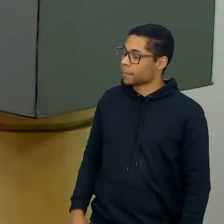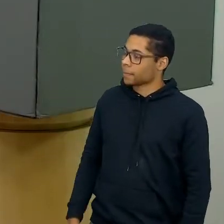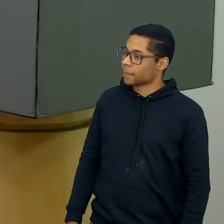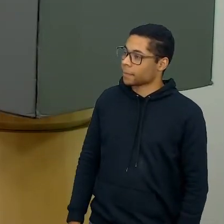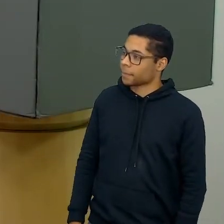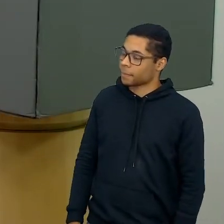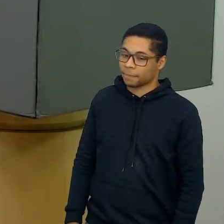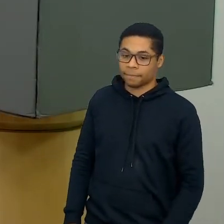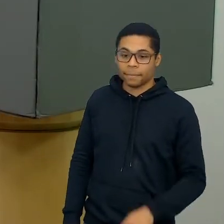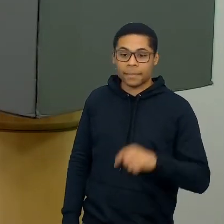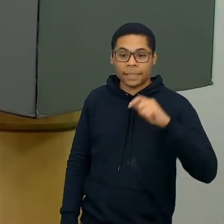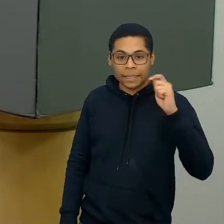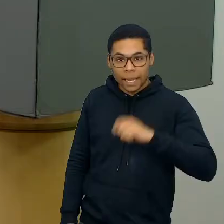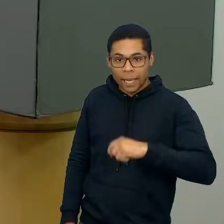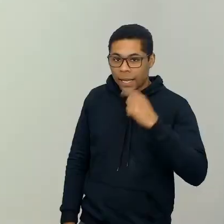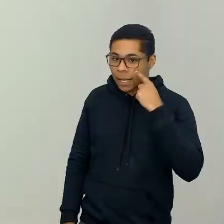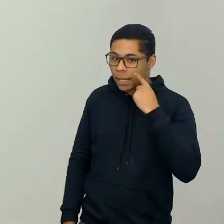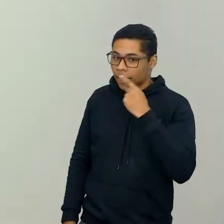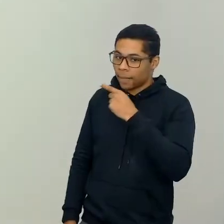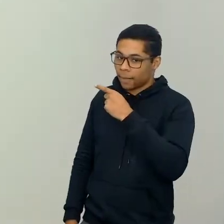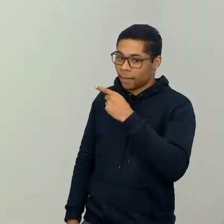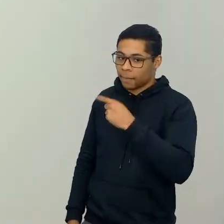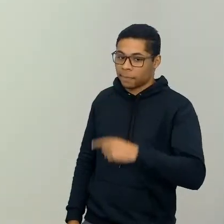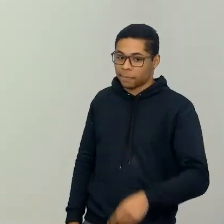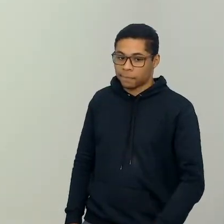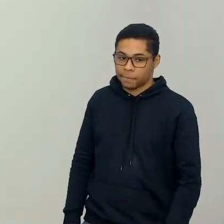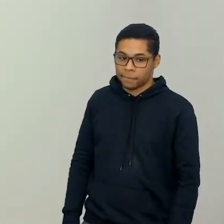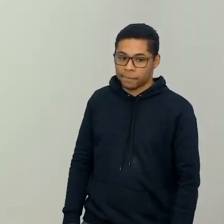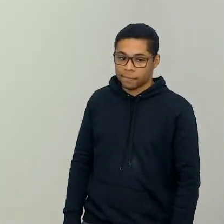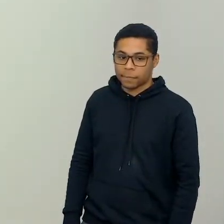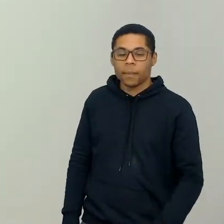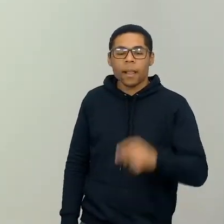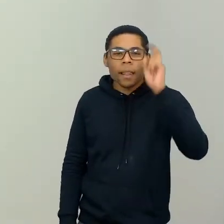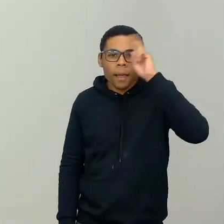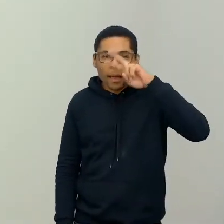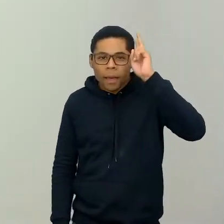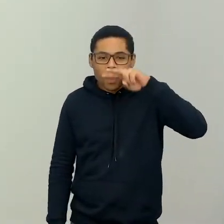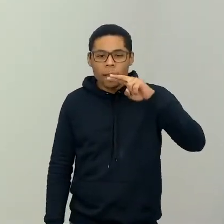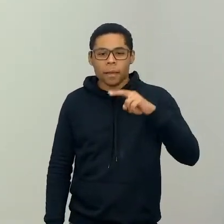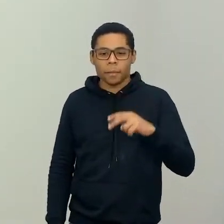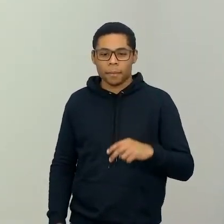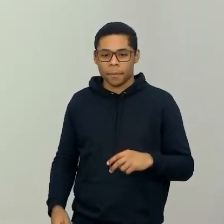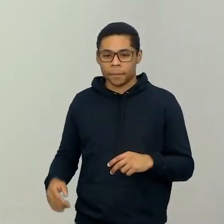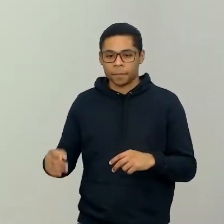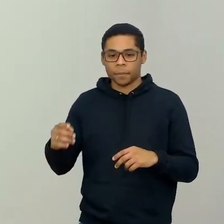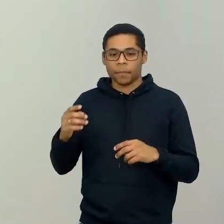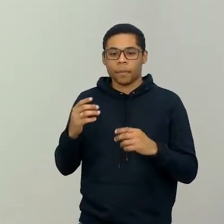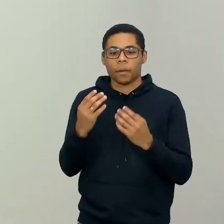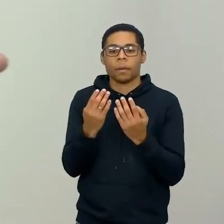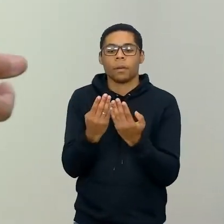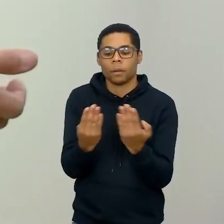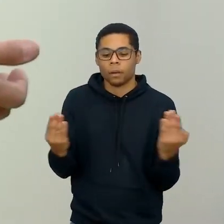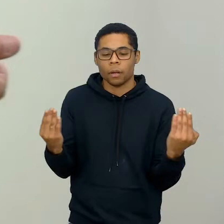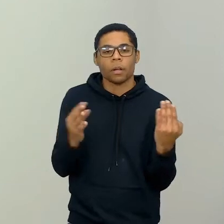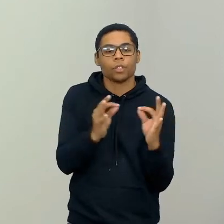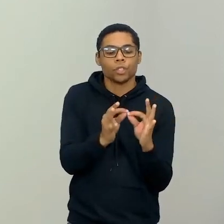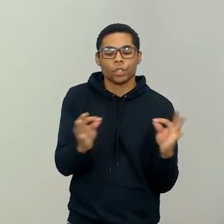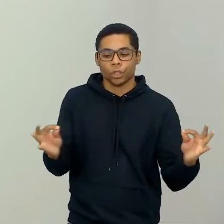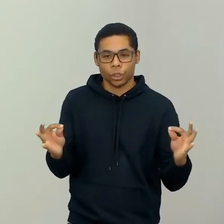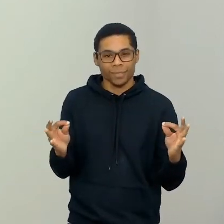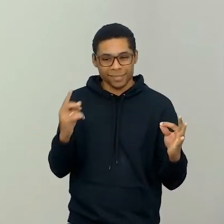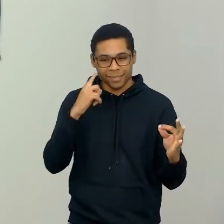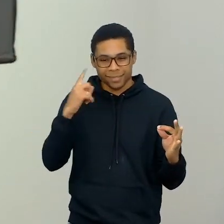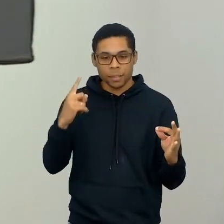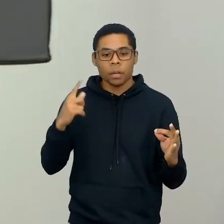ó. Dá para colocar em detalhe, inclusive, aí, vai pegar para você, ó. Lembra que a gente marcou aqui e fez essa medida aqui, ó, e